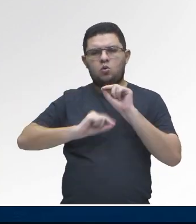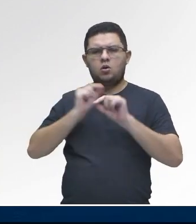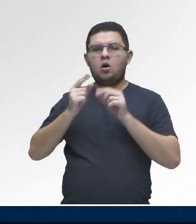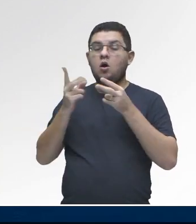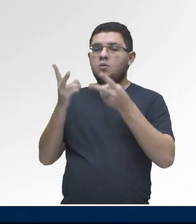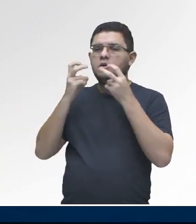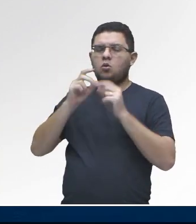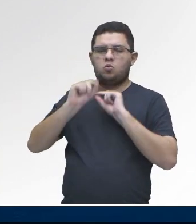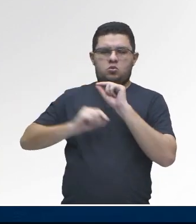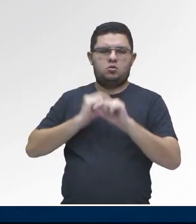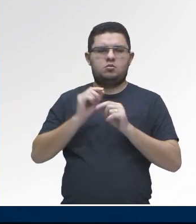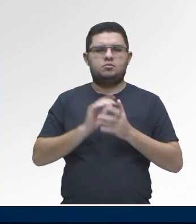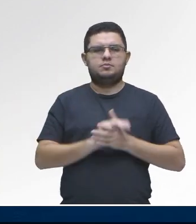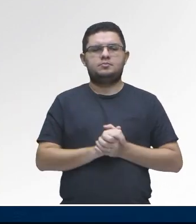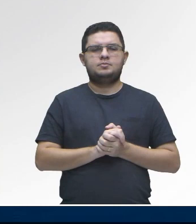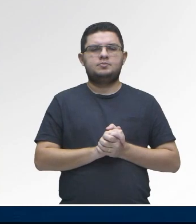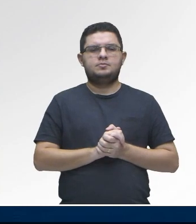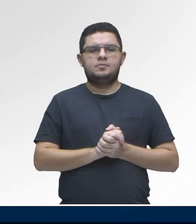que